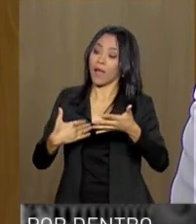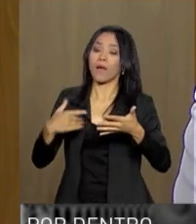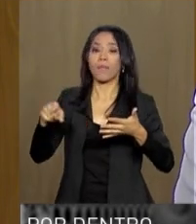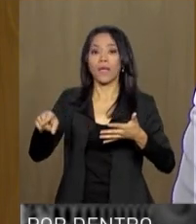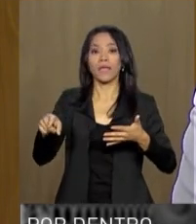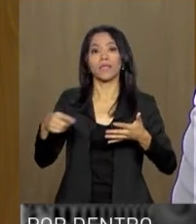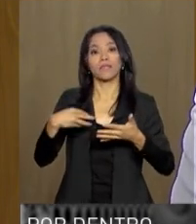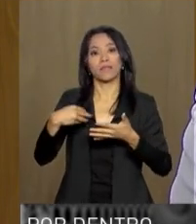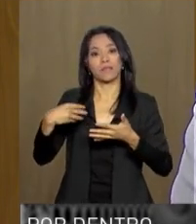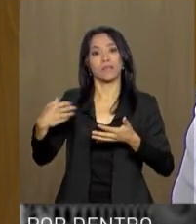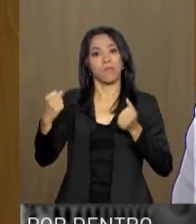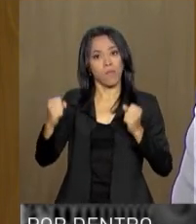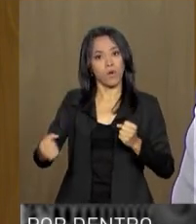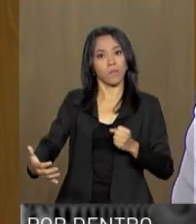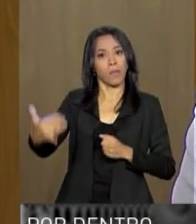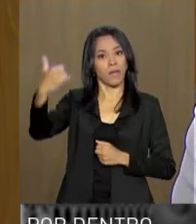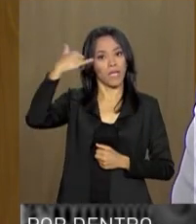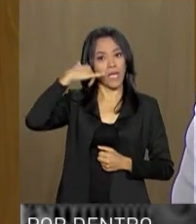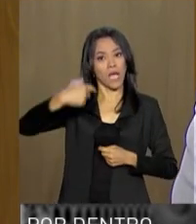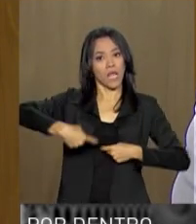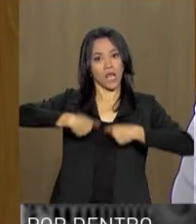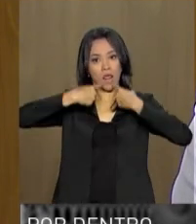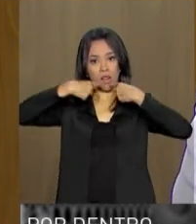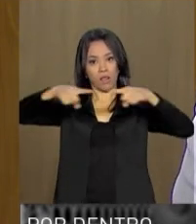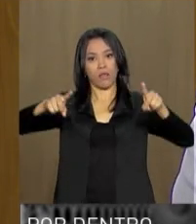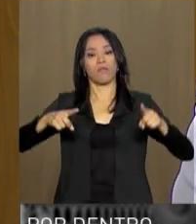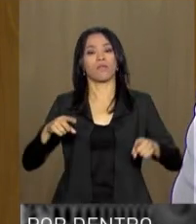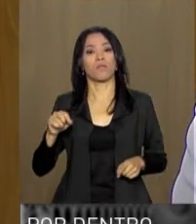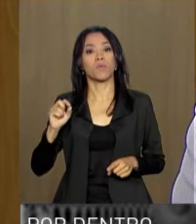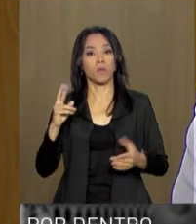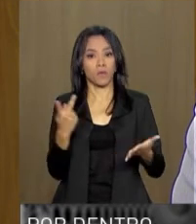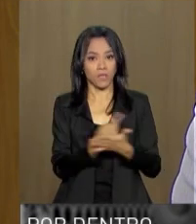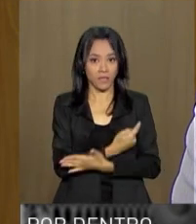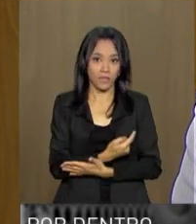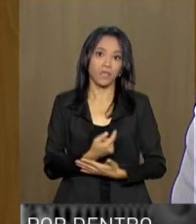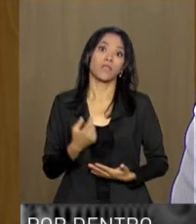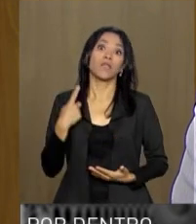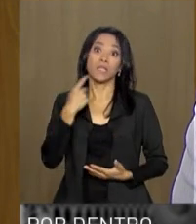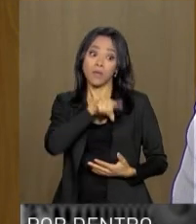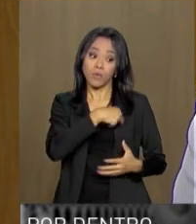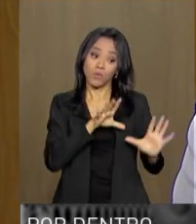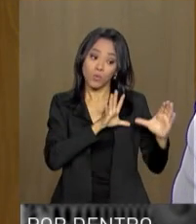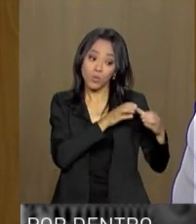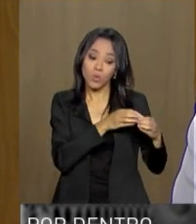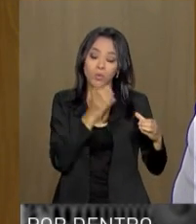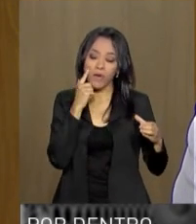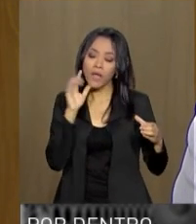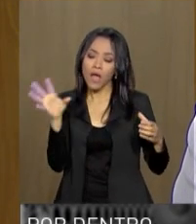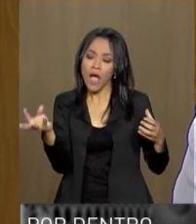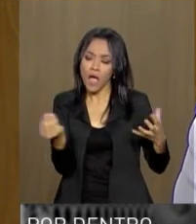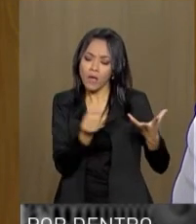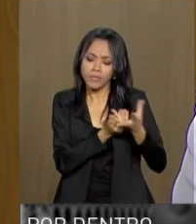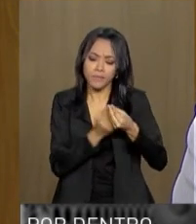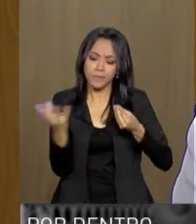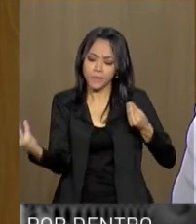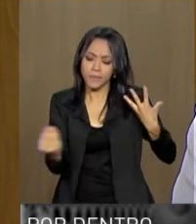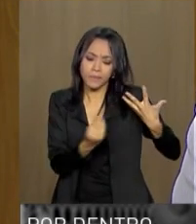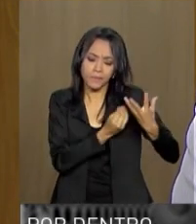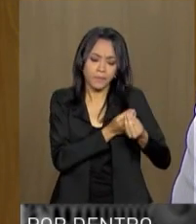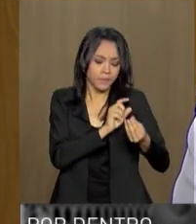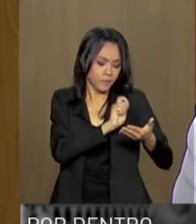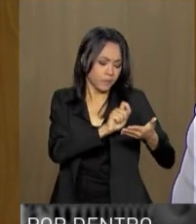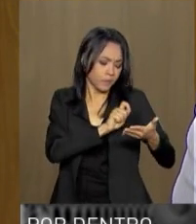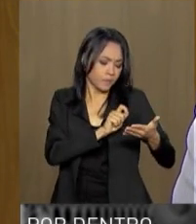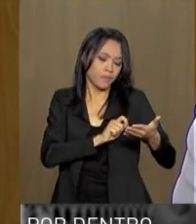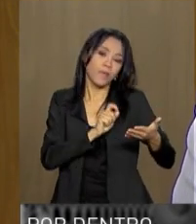que possa fazer a denúncia e que eles com certeza serão apurados averiguados e caso seja constatado é